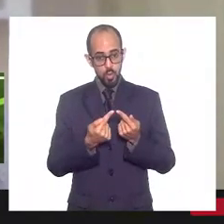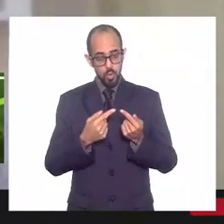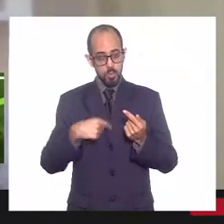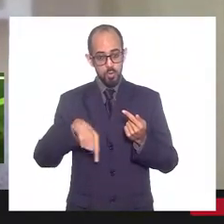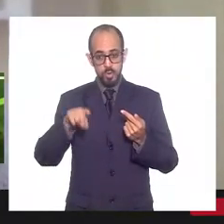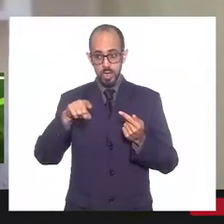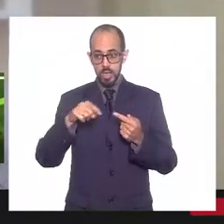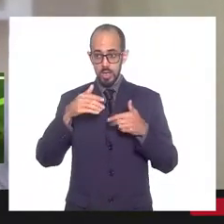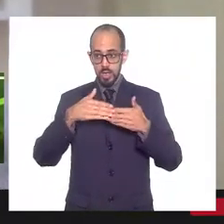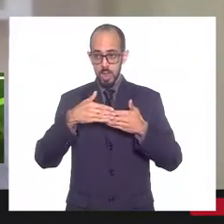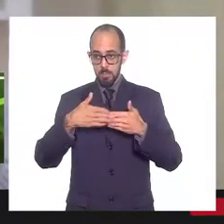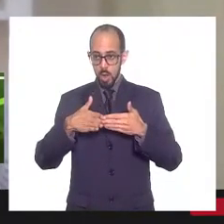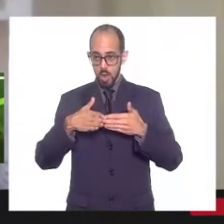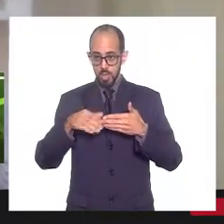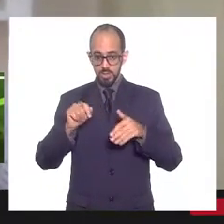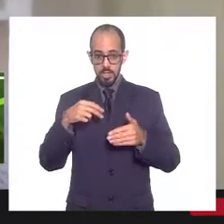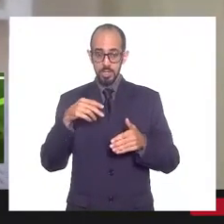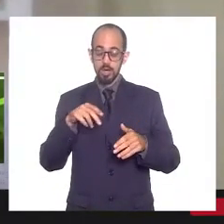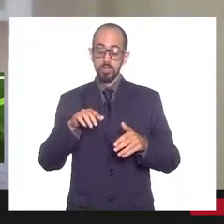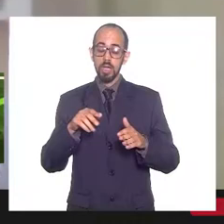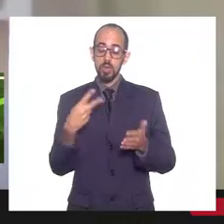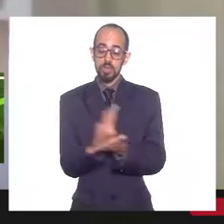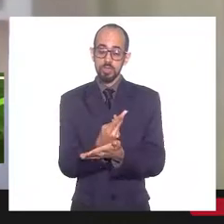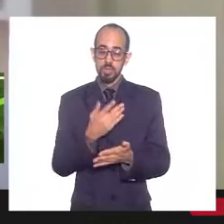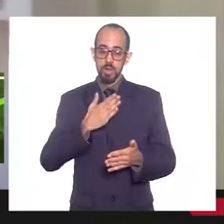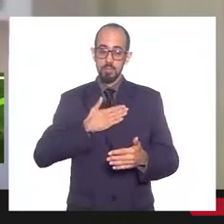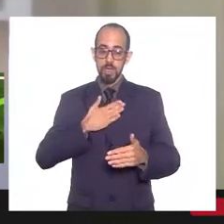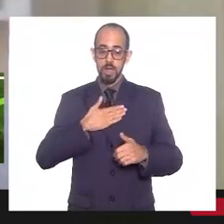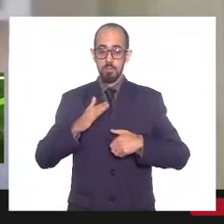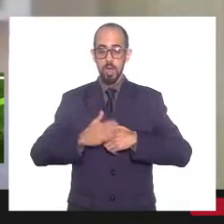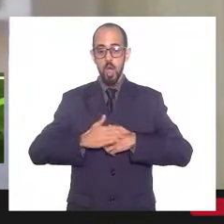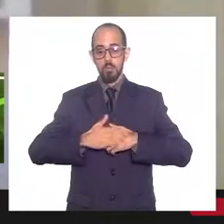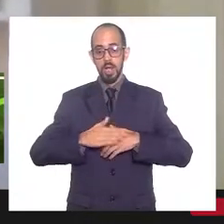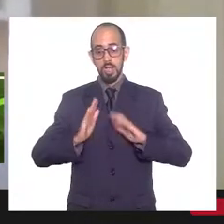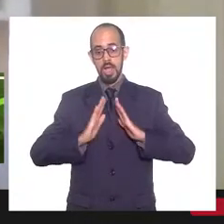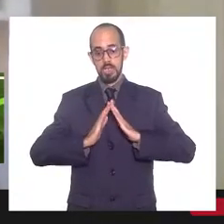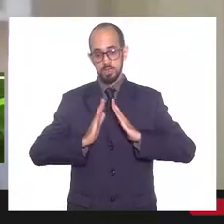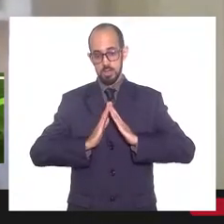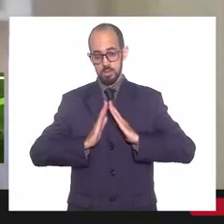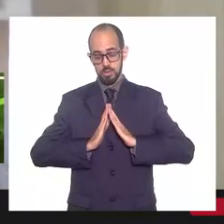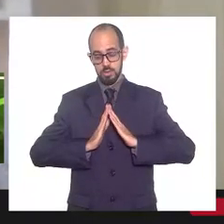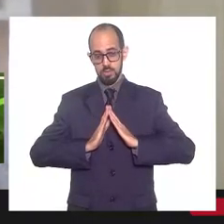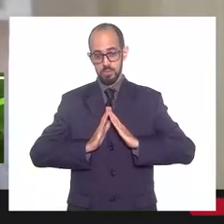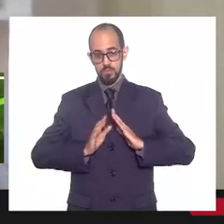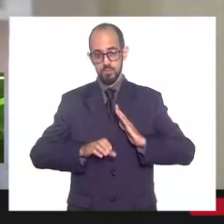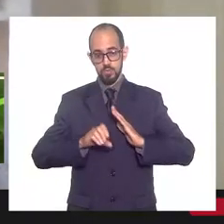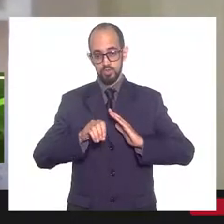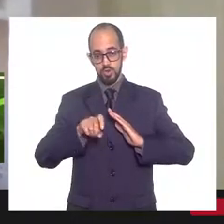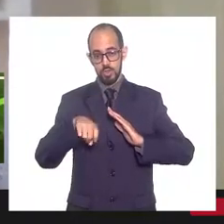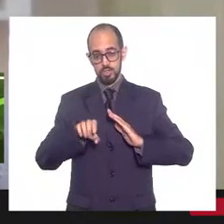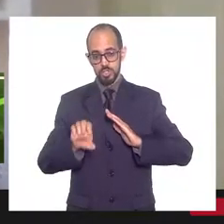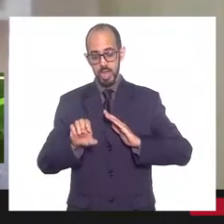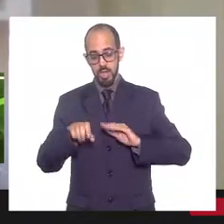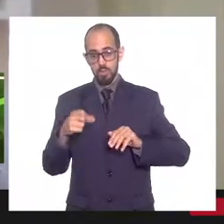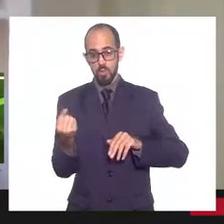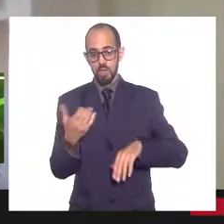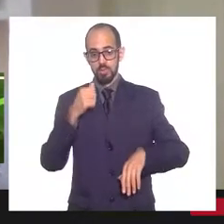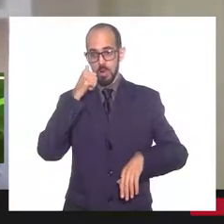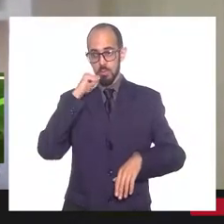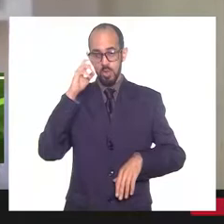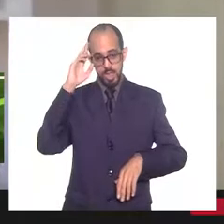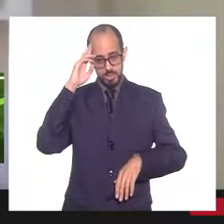nossas portas como aconteceu em minha própria casa Ilê Axé Odé ibo quando uma senhora